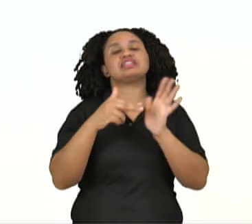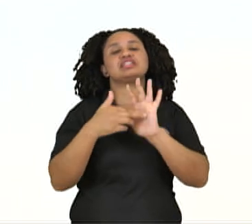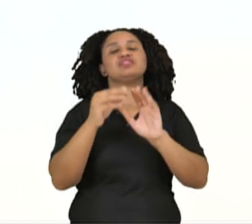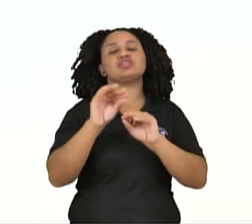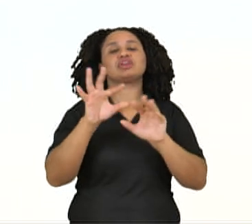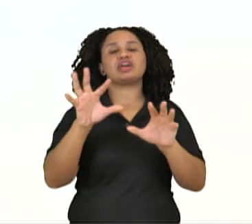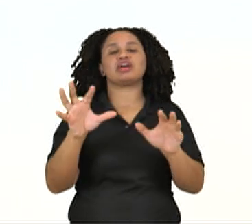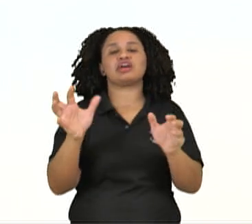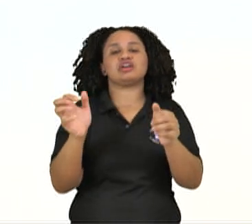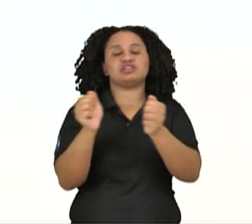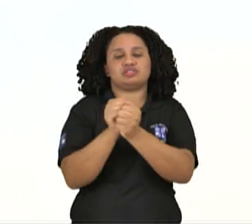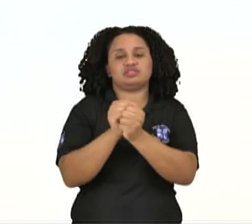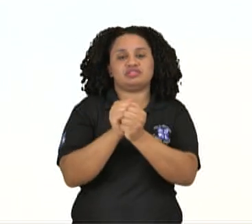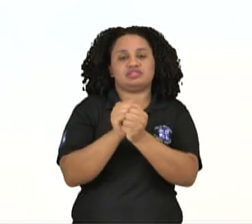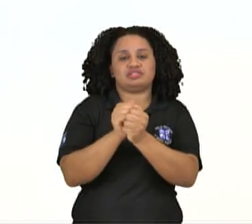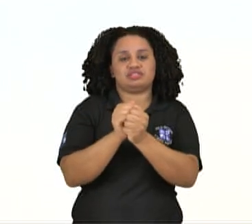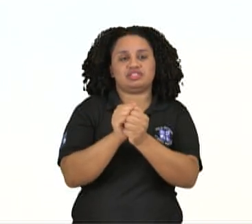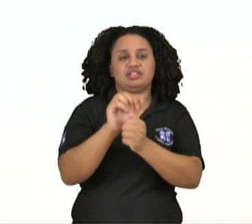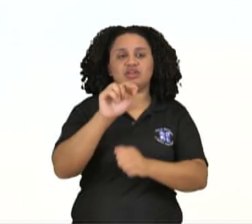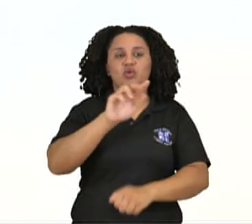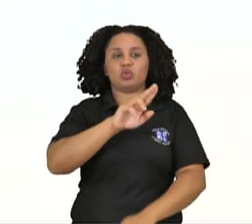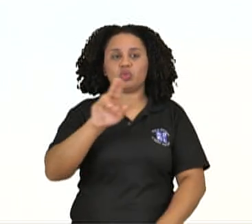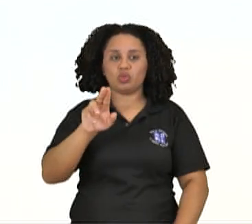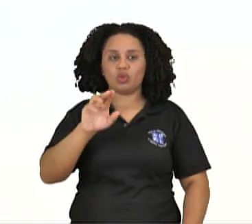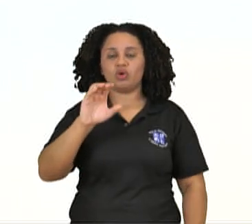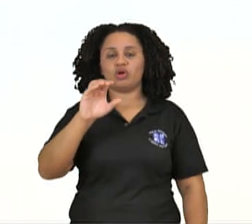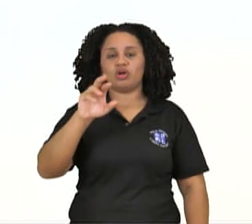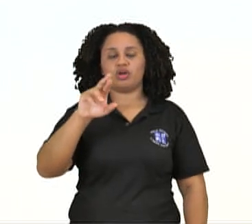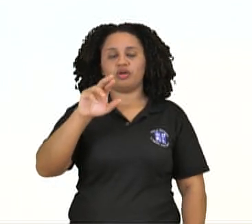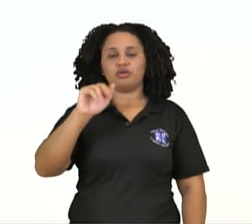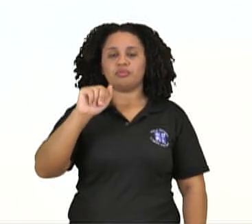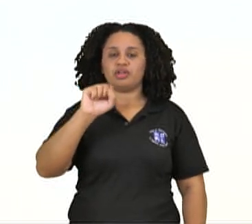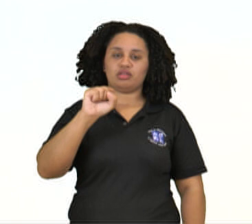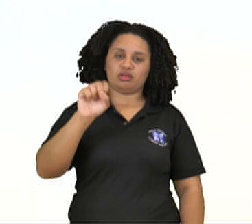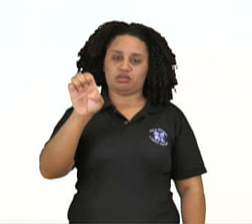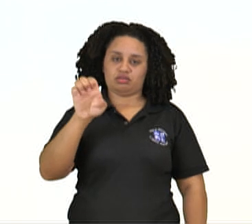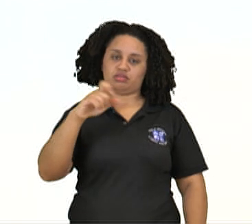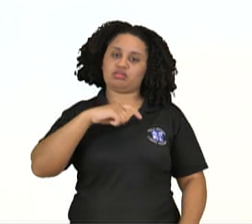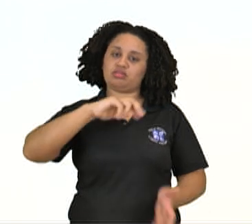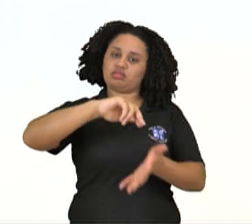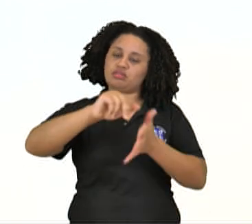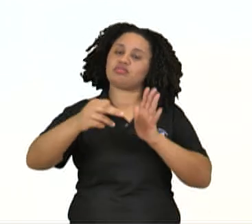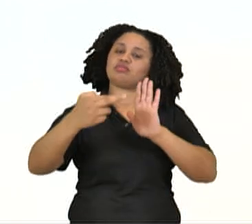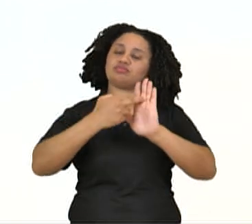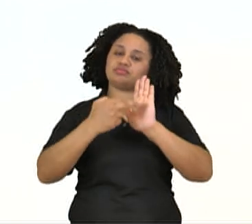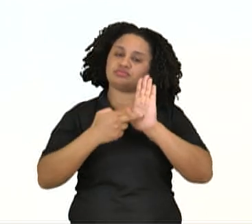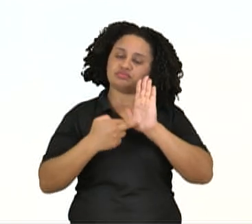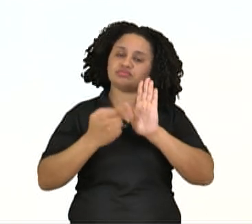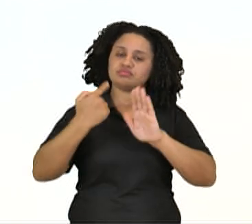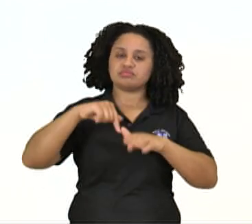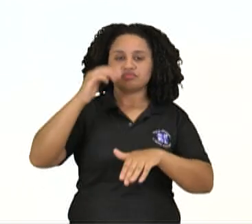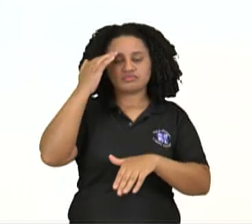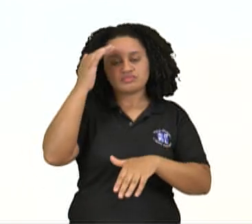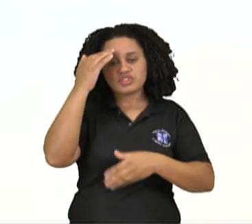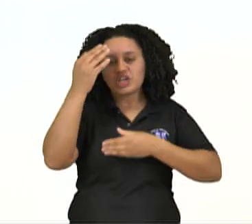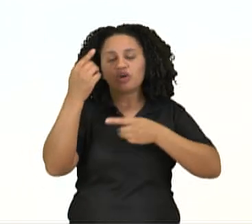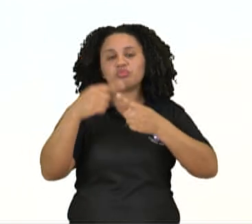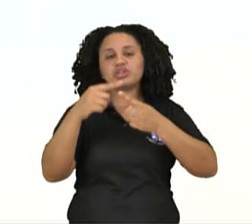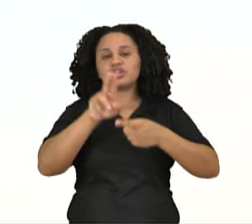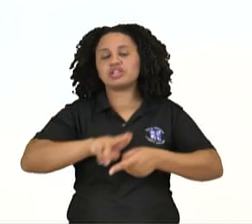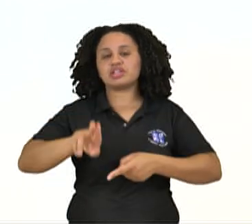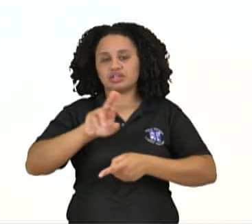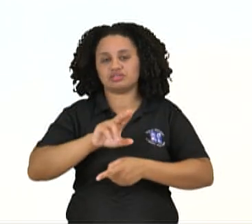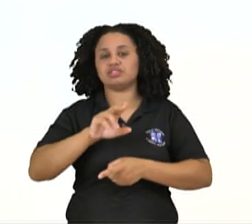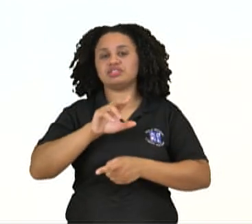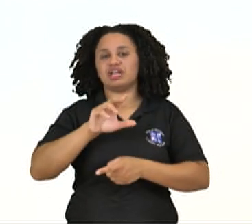que é a crase. Né? Então, existem várias regras para a gente entender o funcionamento das crases, né? Isso é assunto aí